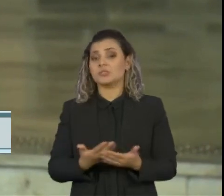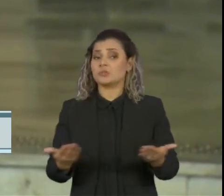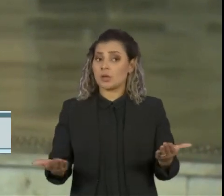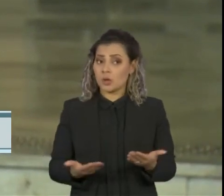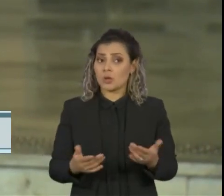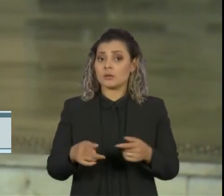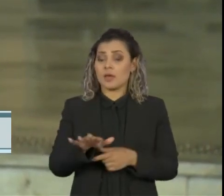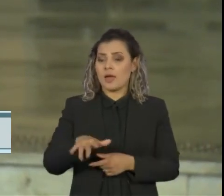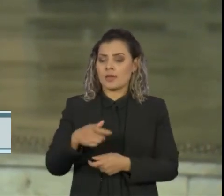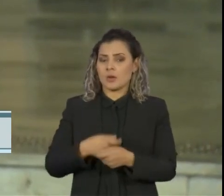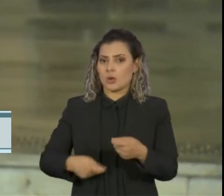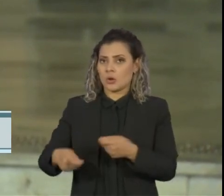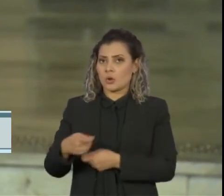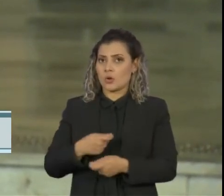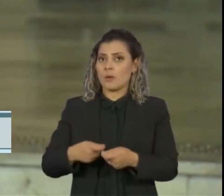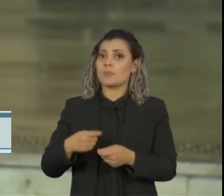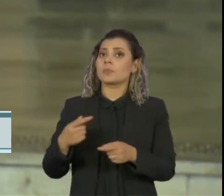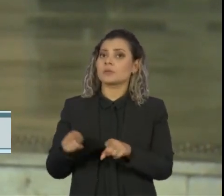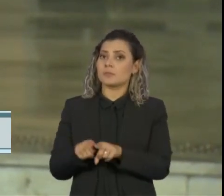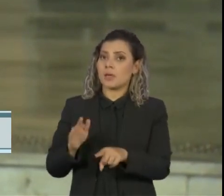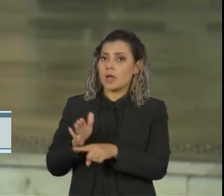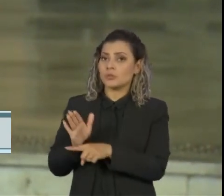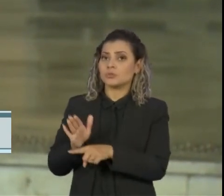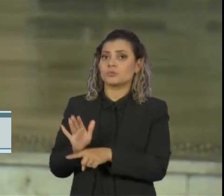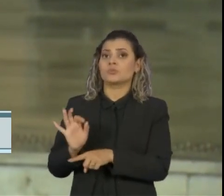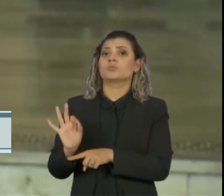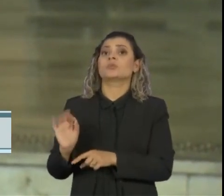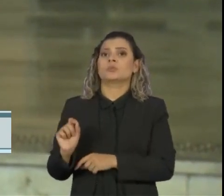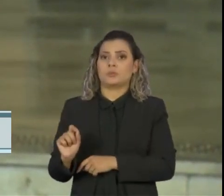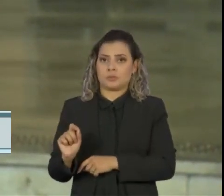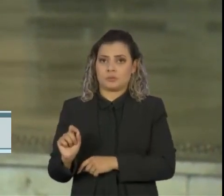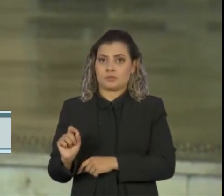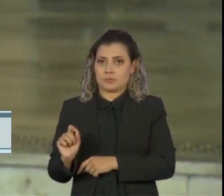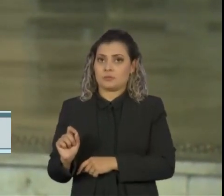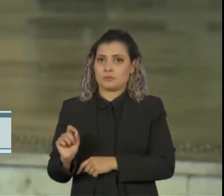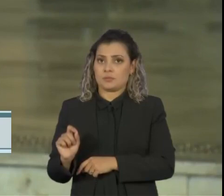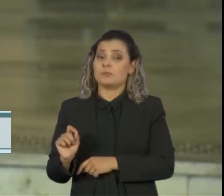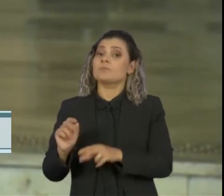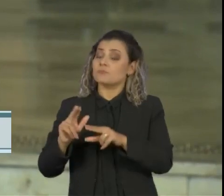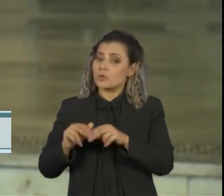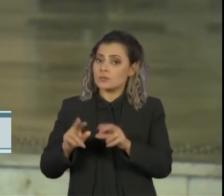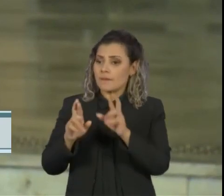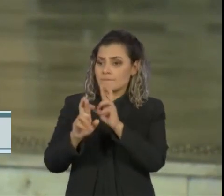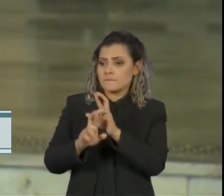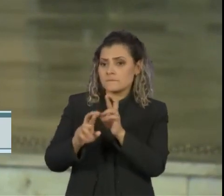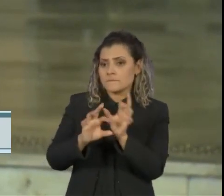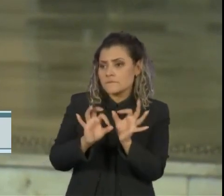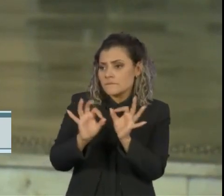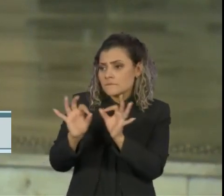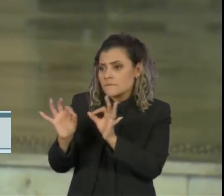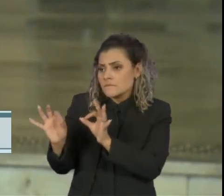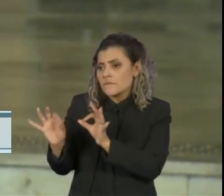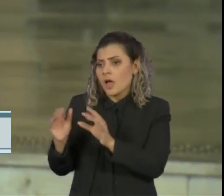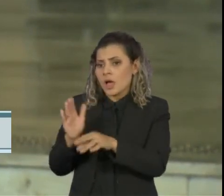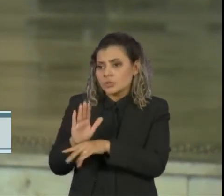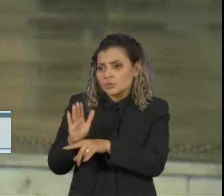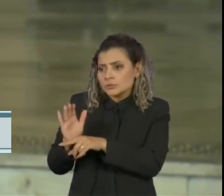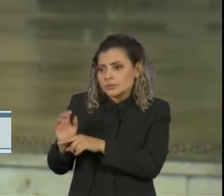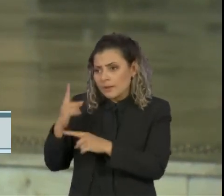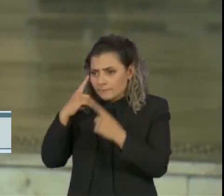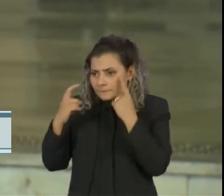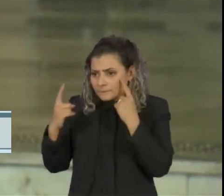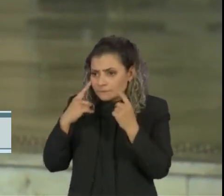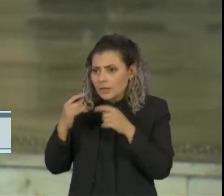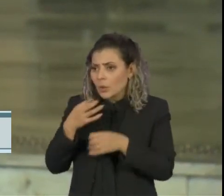Conselho Econômico, ele contribui nessa direção ao justamente monitorar esse processo, contribuir com ideias